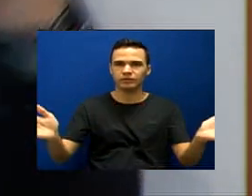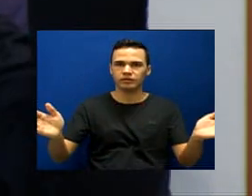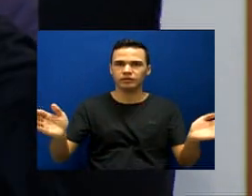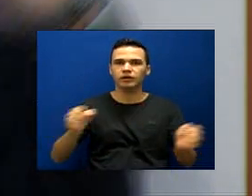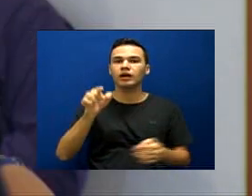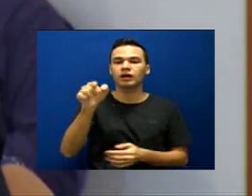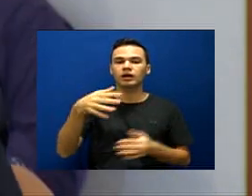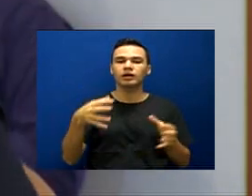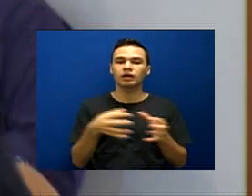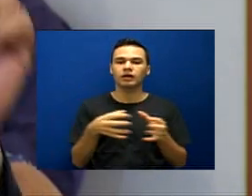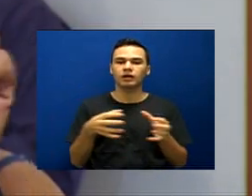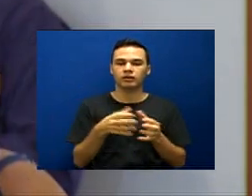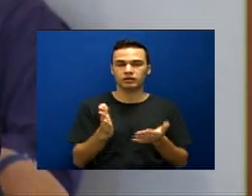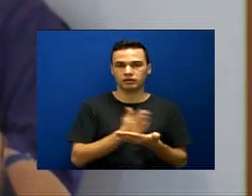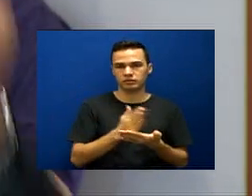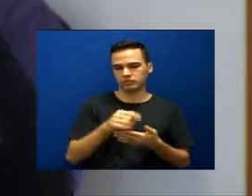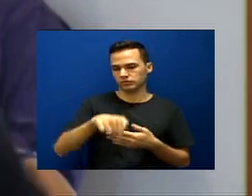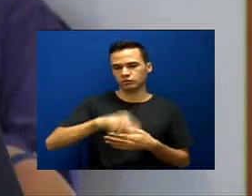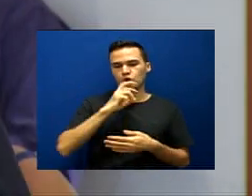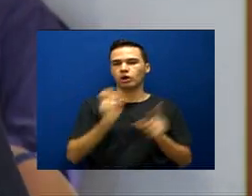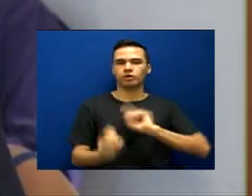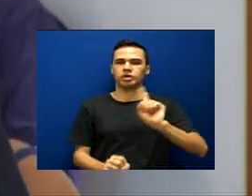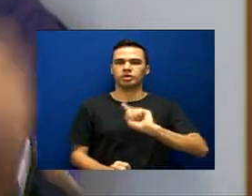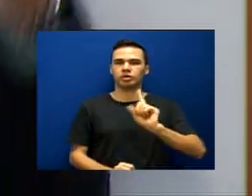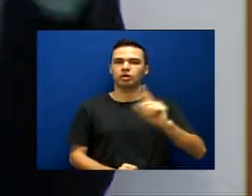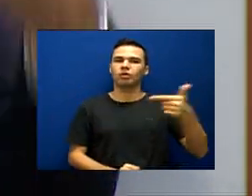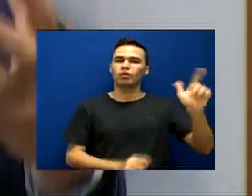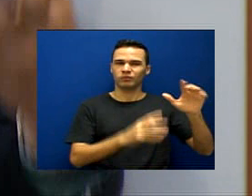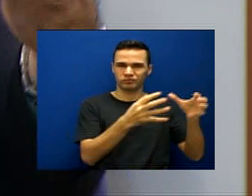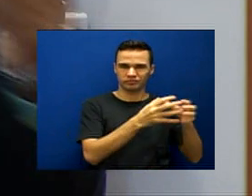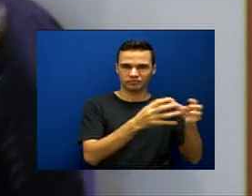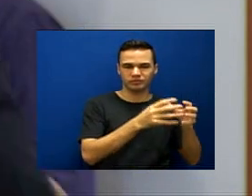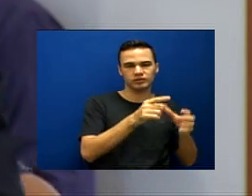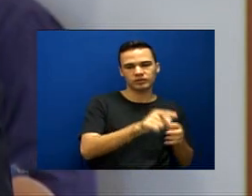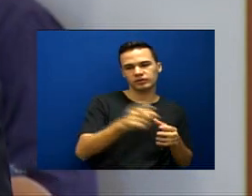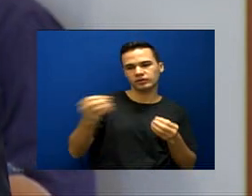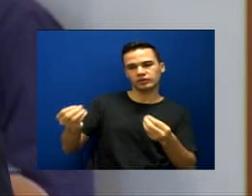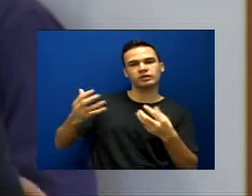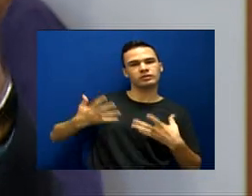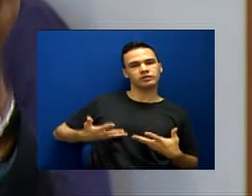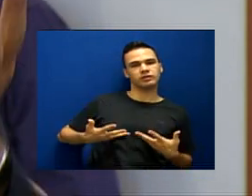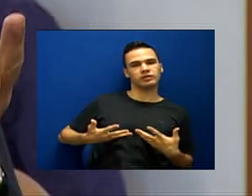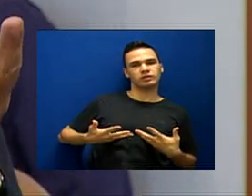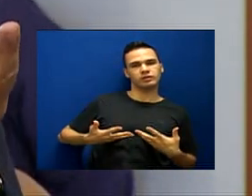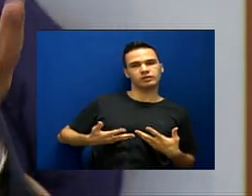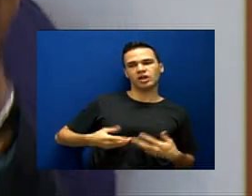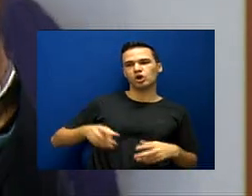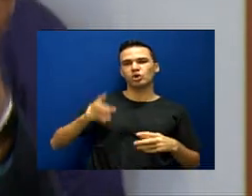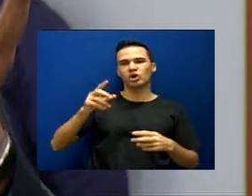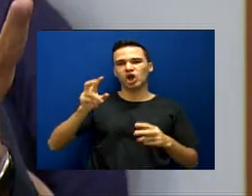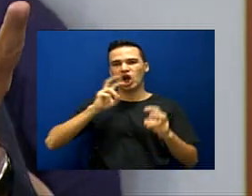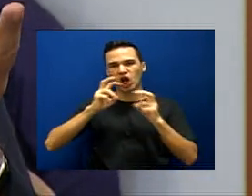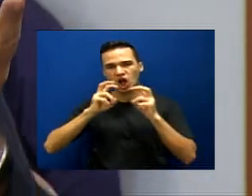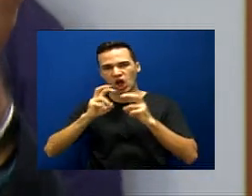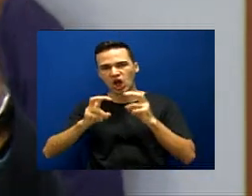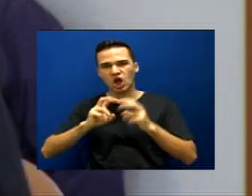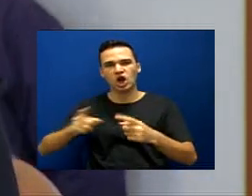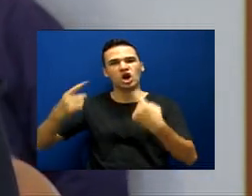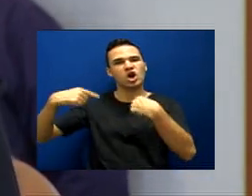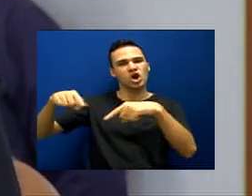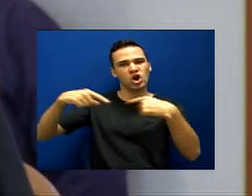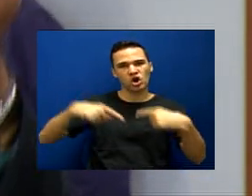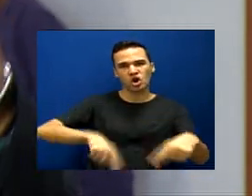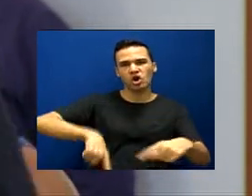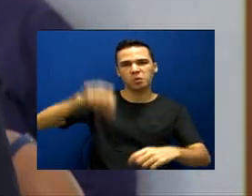forma um grupo de pessoas, não Sorocaba, um grupo de pessoas recebeu aquele presente, vaiando, ofendendo,